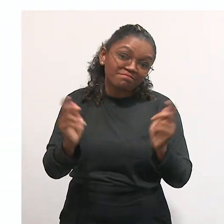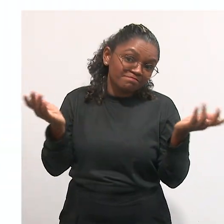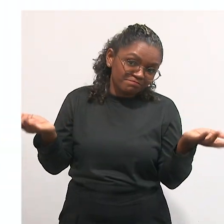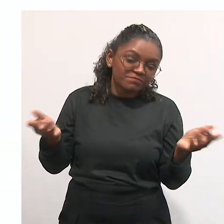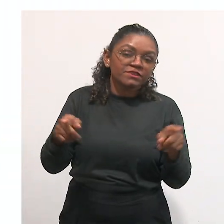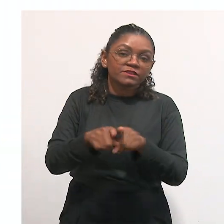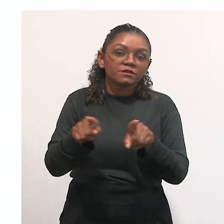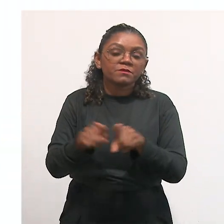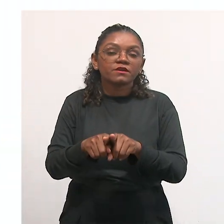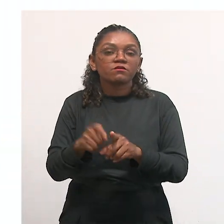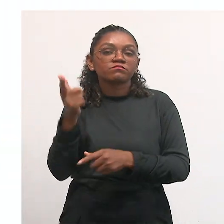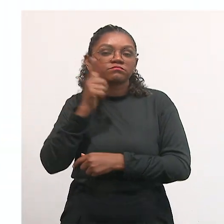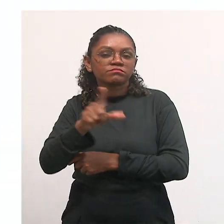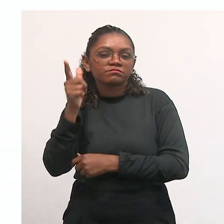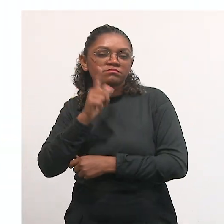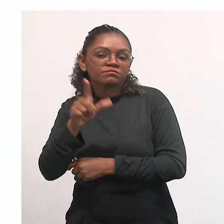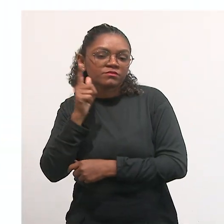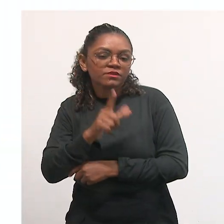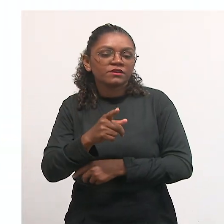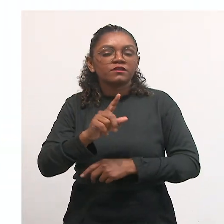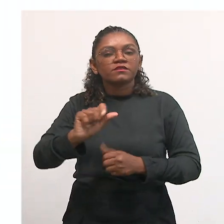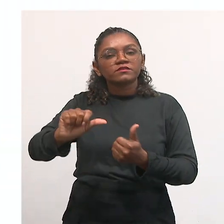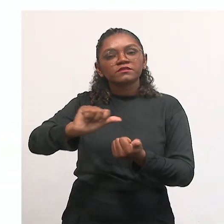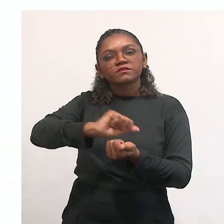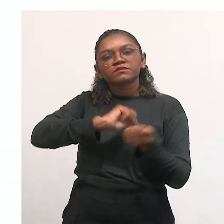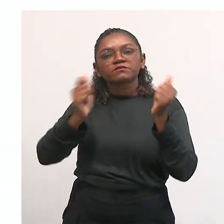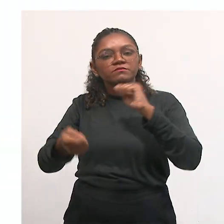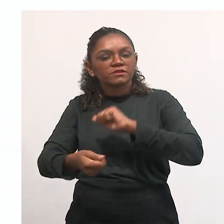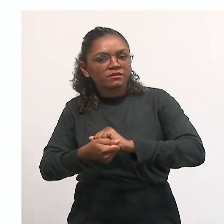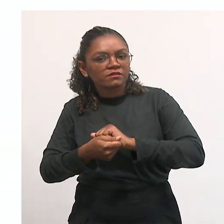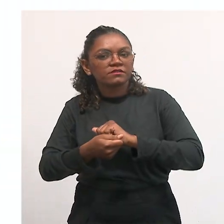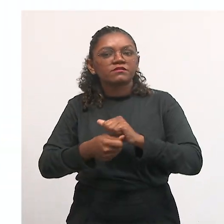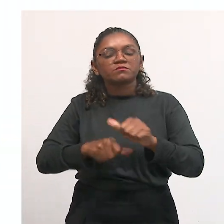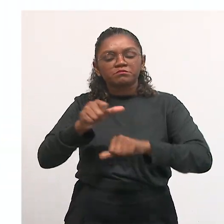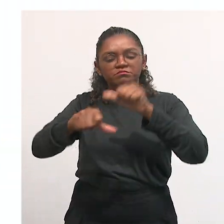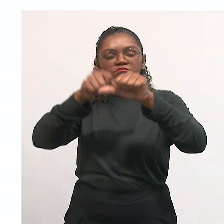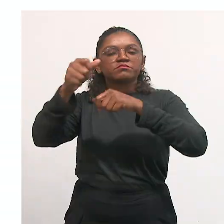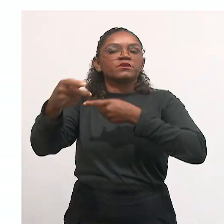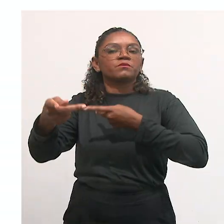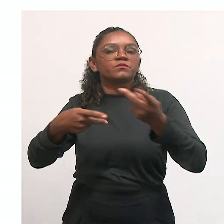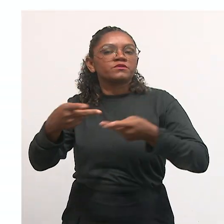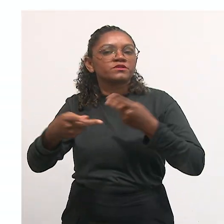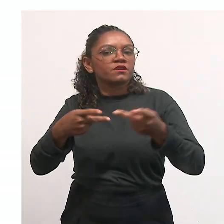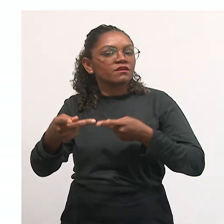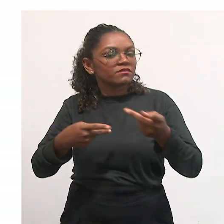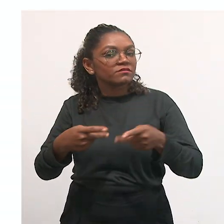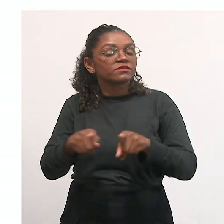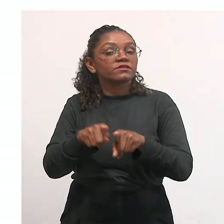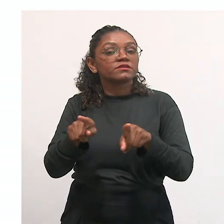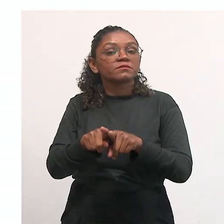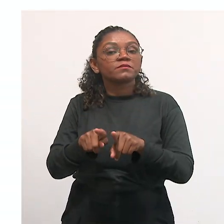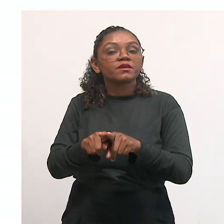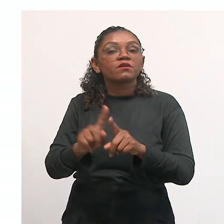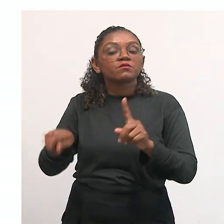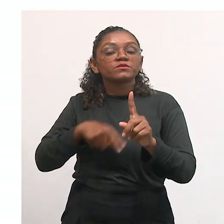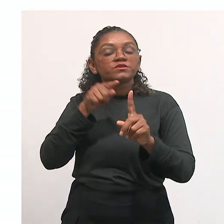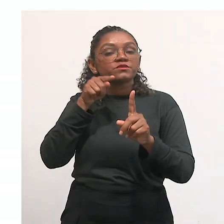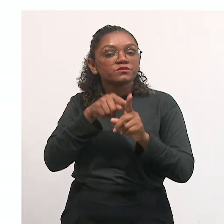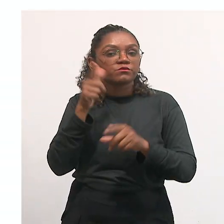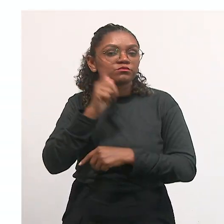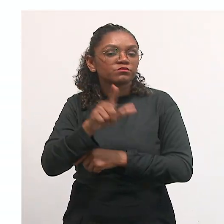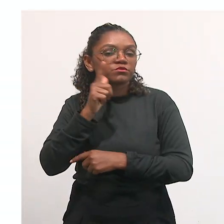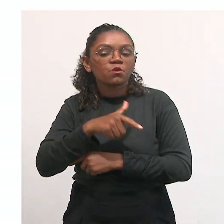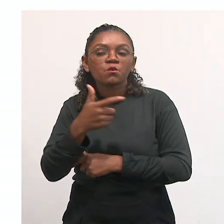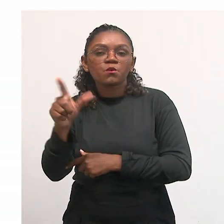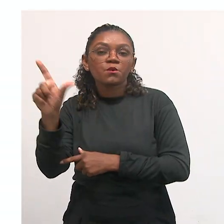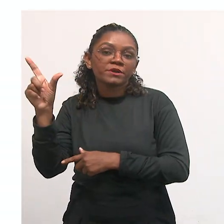ter um efeito maior, transformar o projeto em um negócio maior e fazer com que o produto do projeto atenda a outras demandas